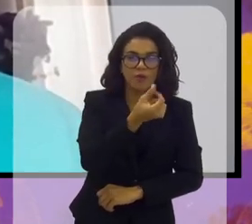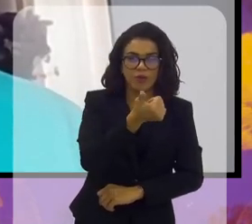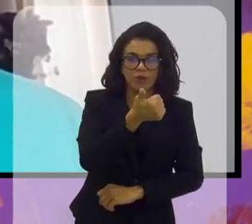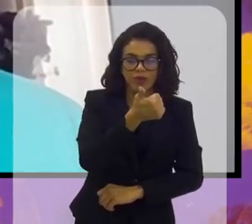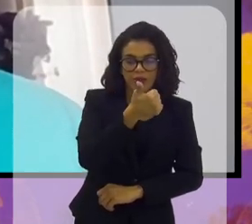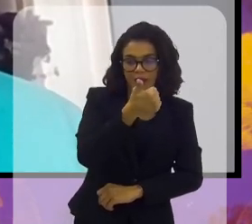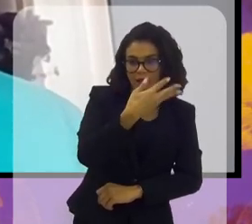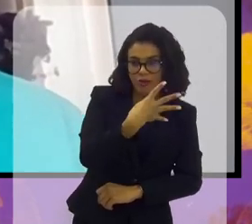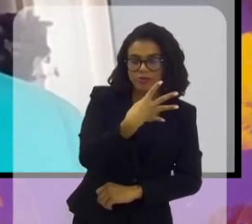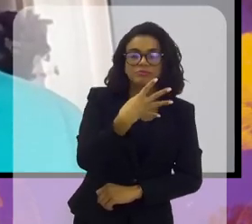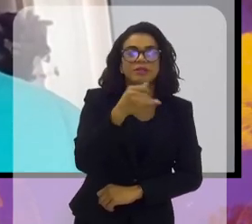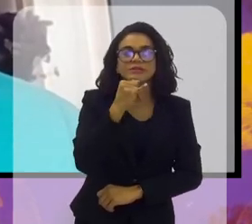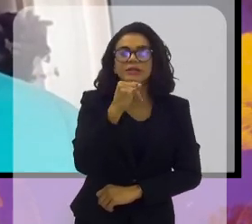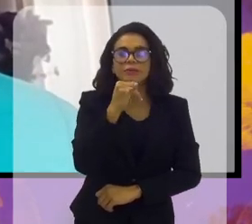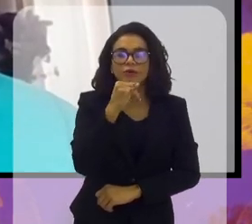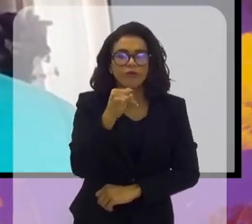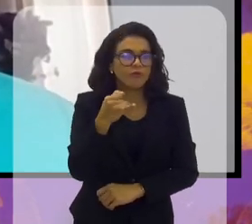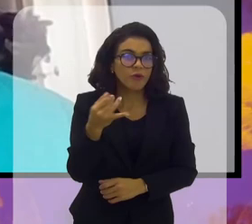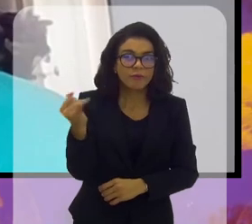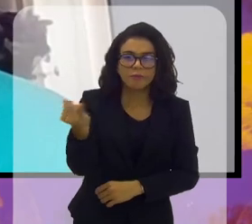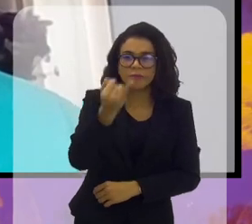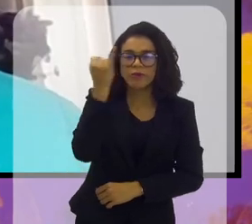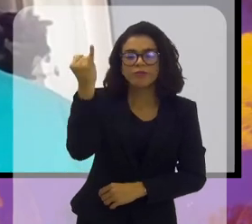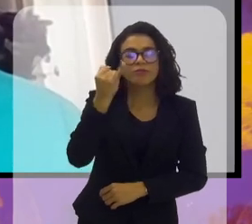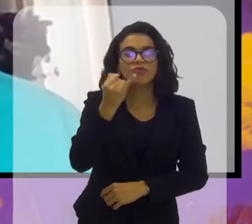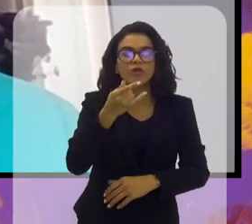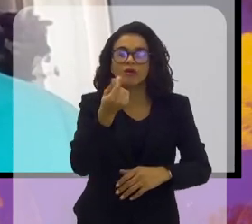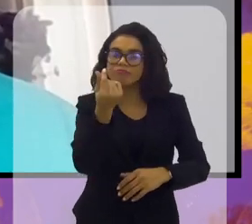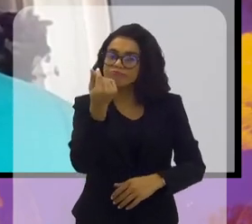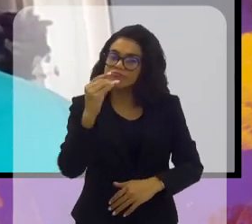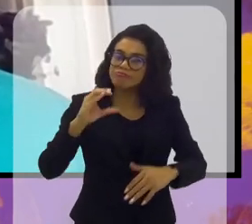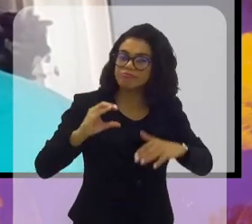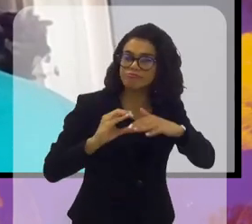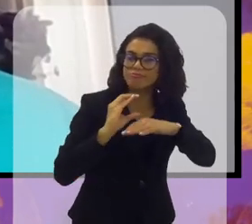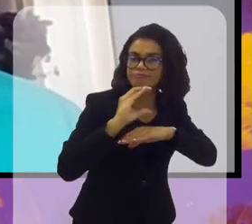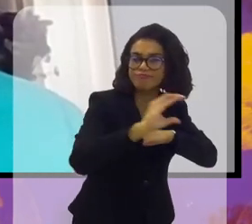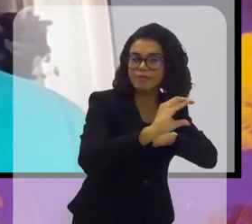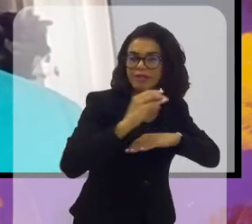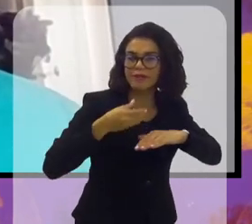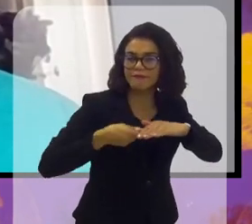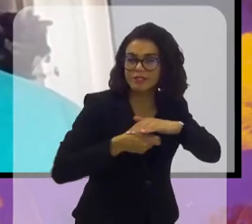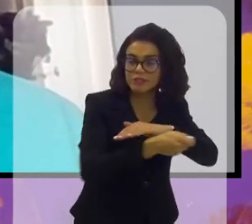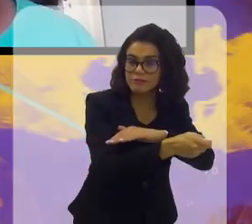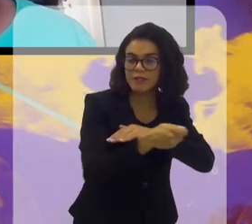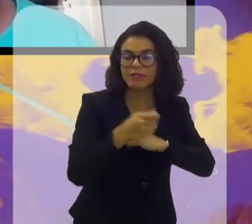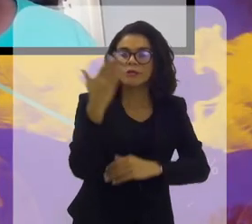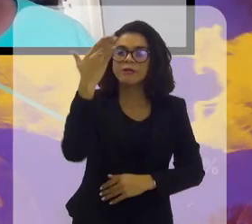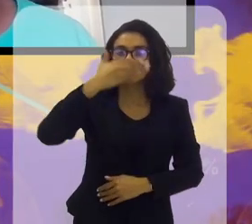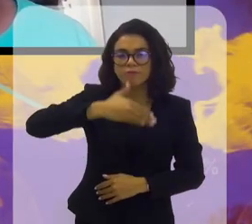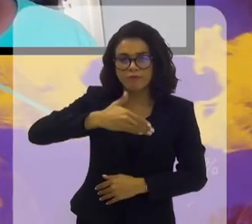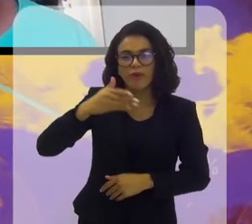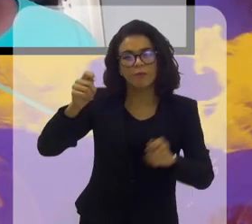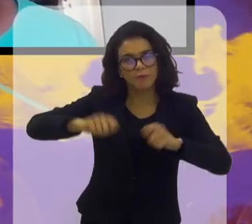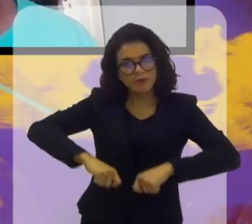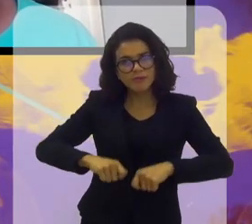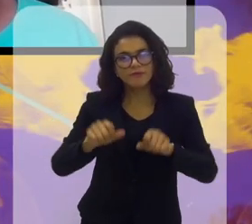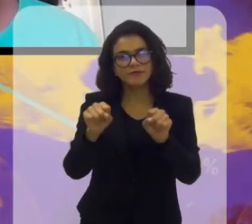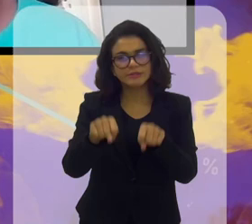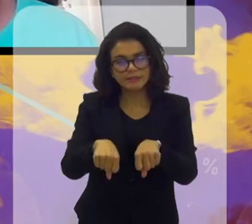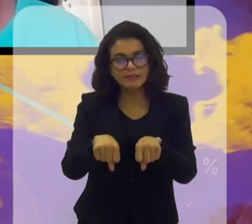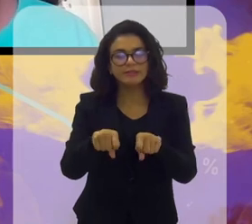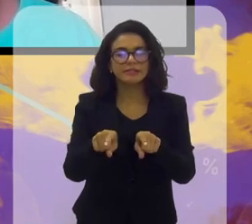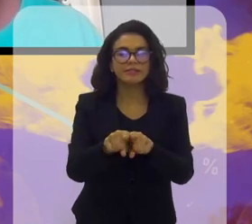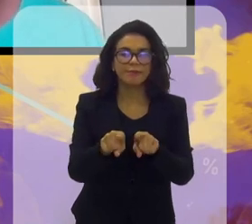Copa do Mundo, foram muito importantes também a nível de investimento e de se poder provar que é